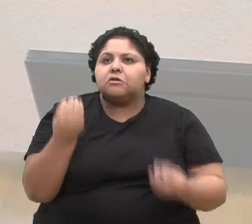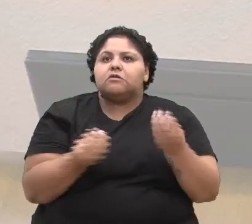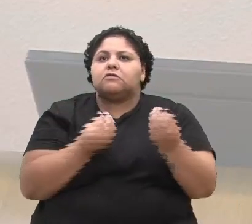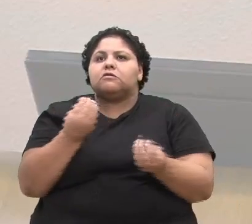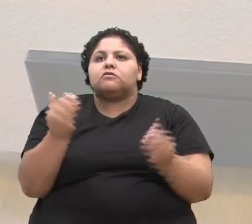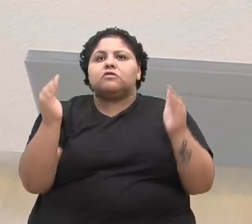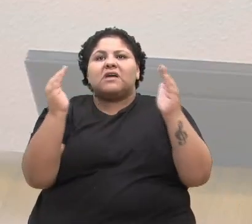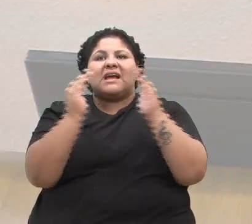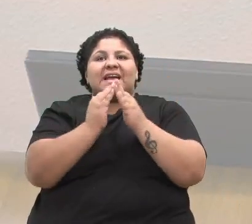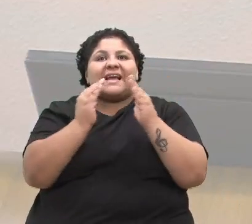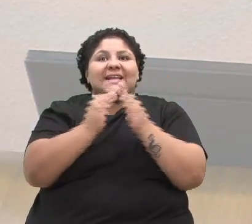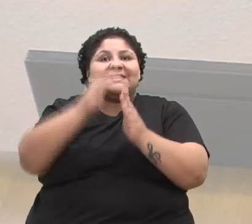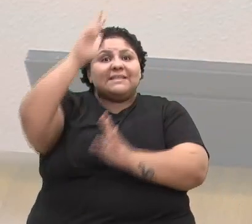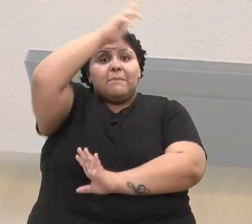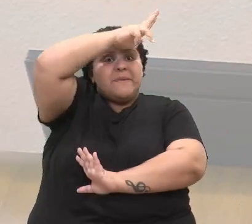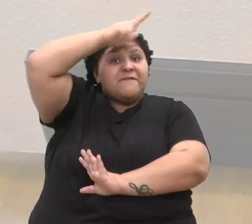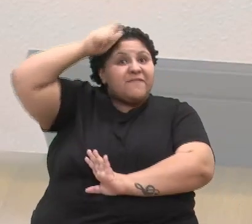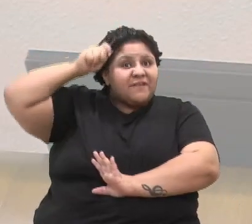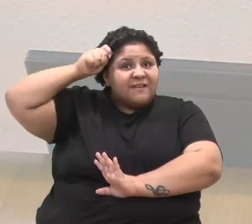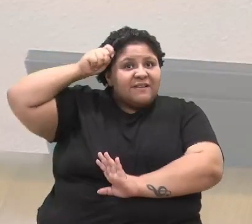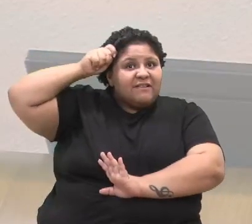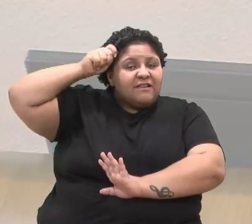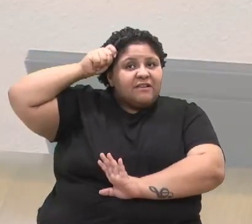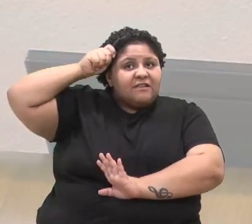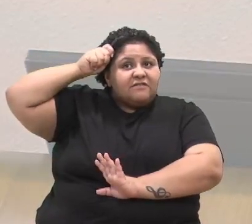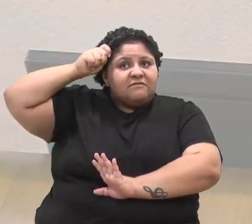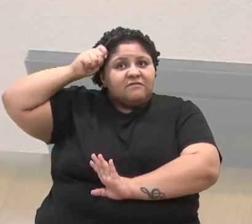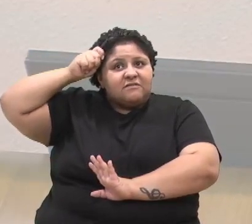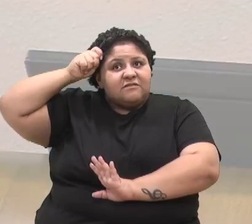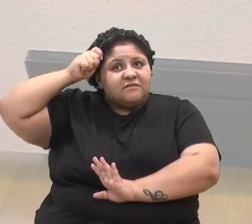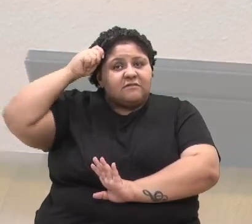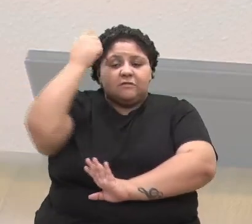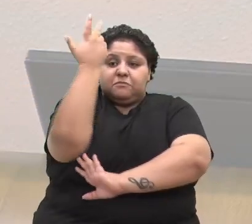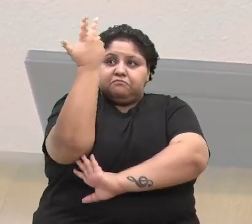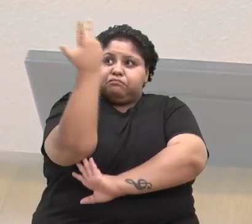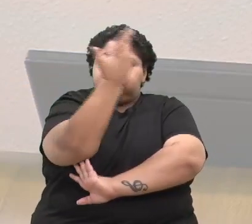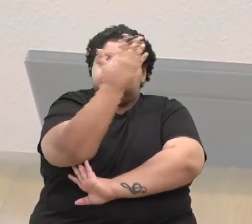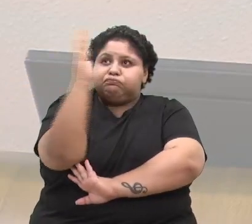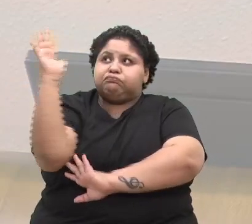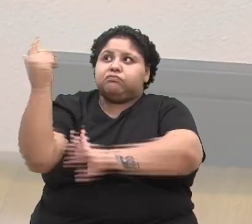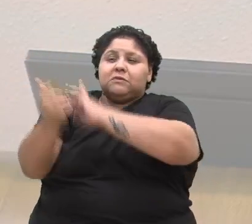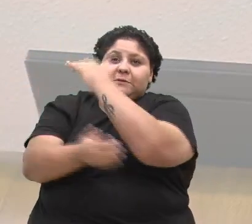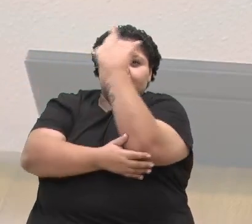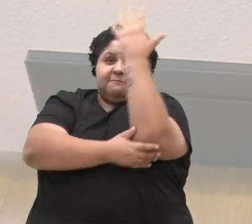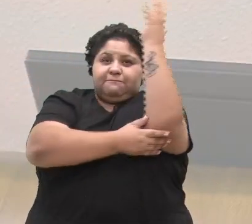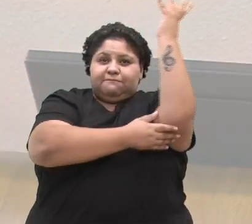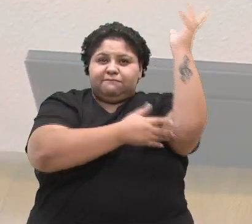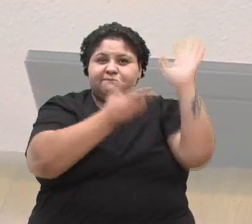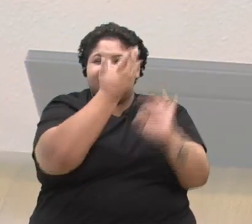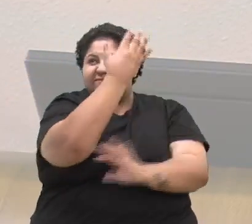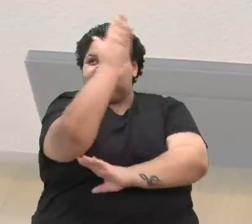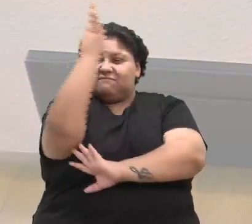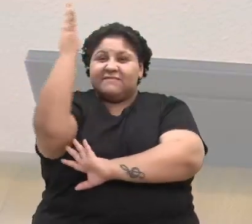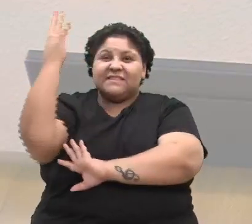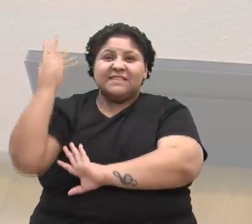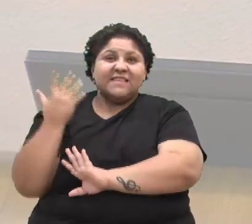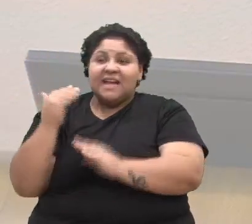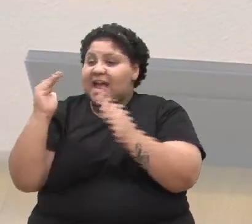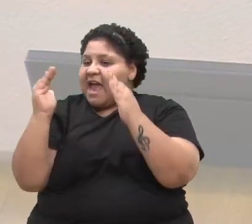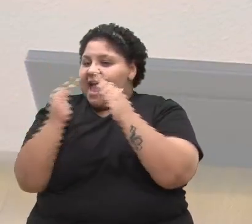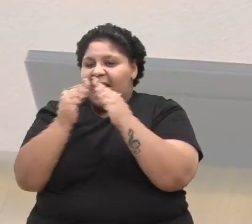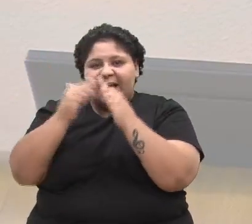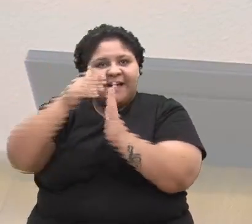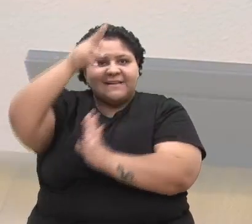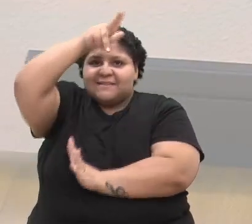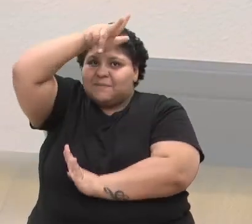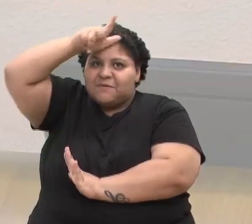da prefeitura. Se o canteiro não está em mato alto, se a rotatória está com mato alto, é a casa da